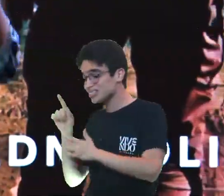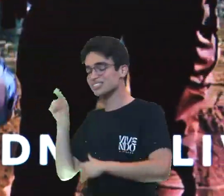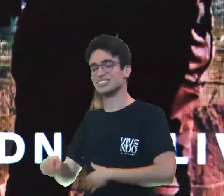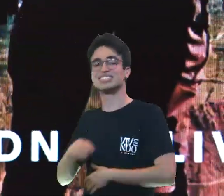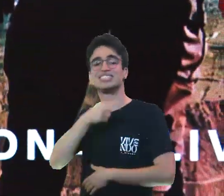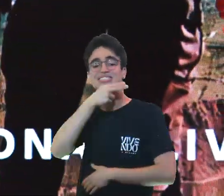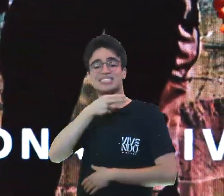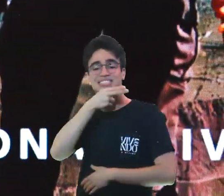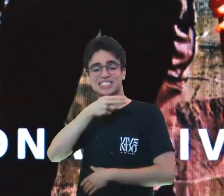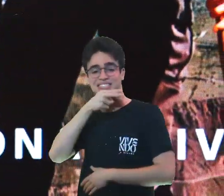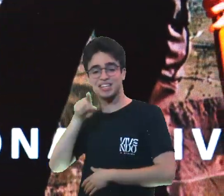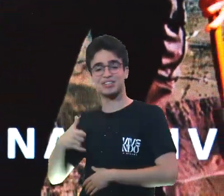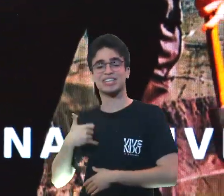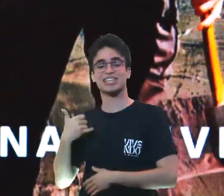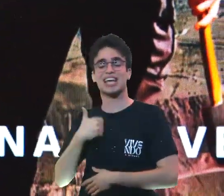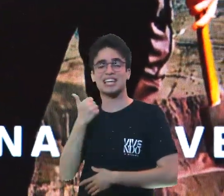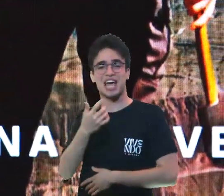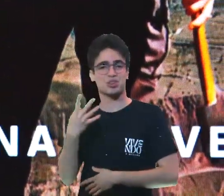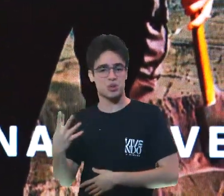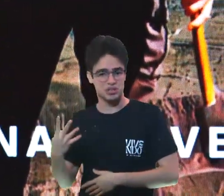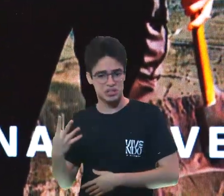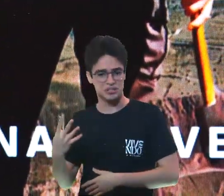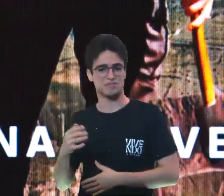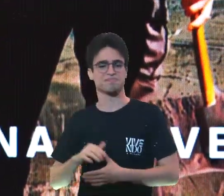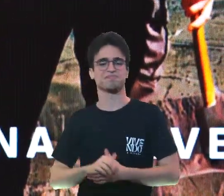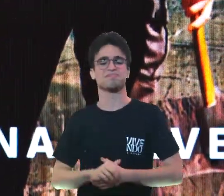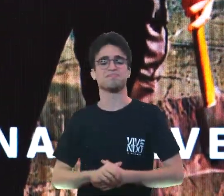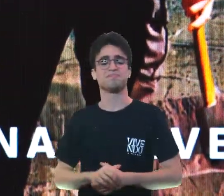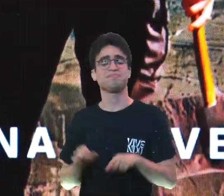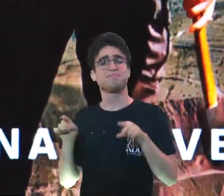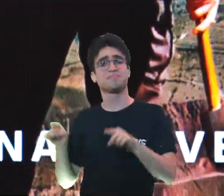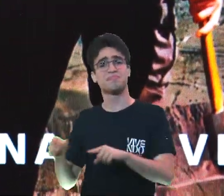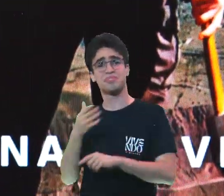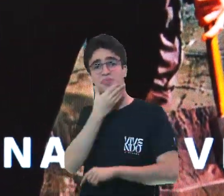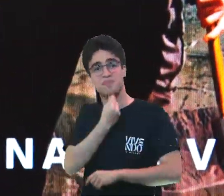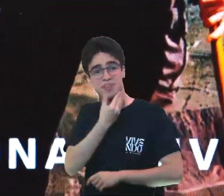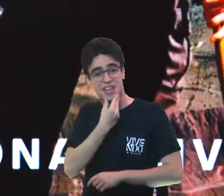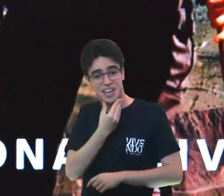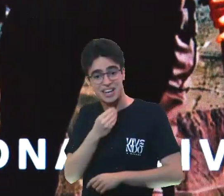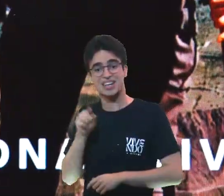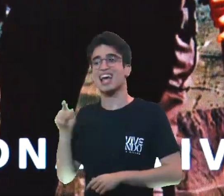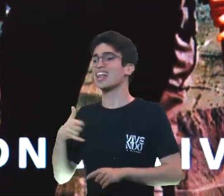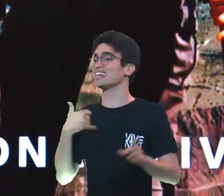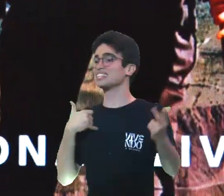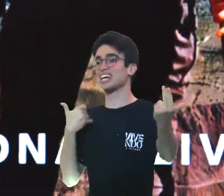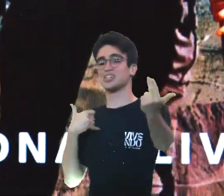de 14 anos. E